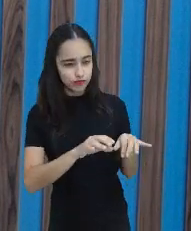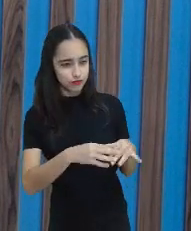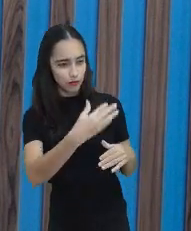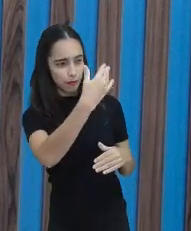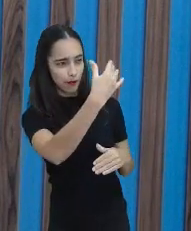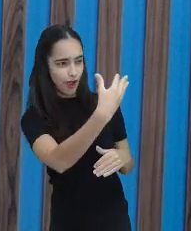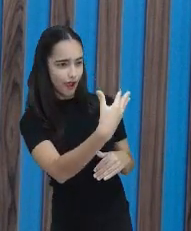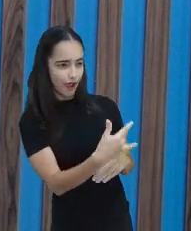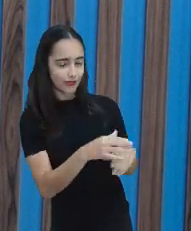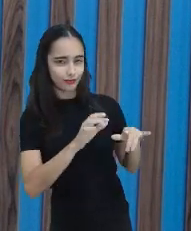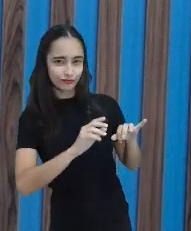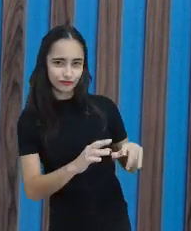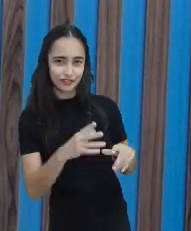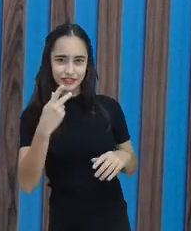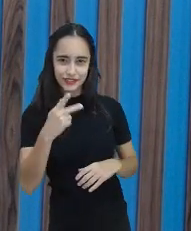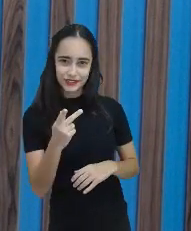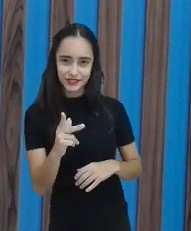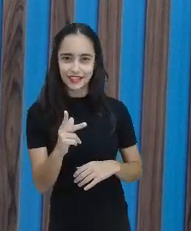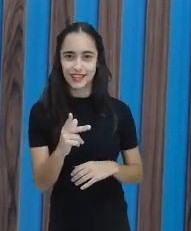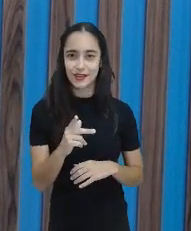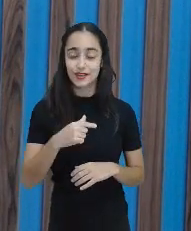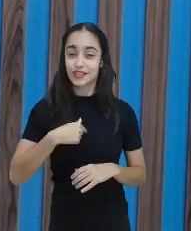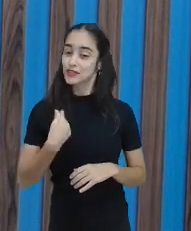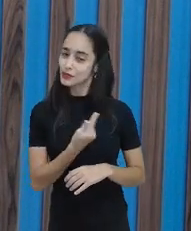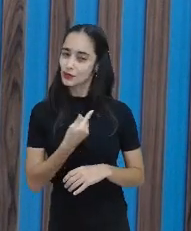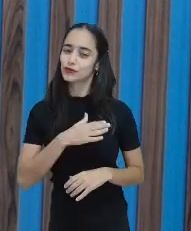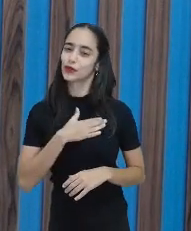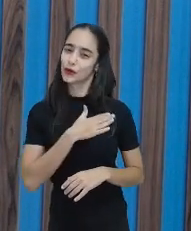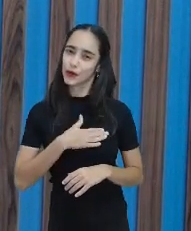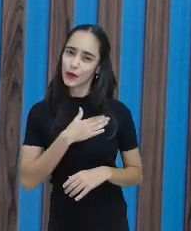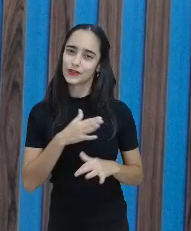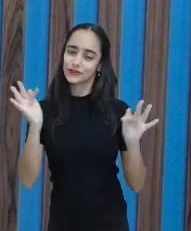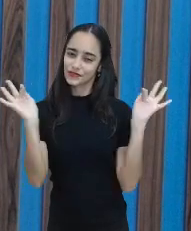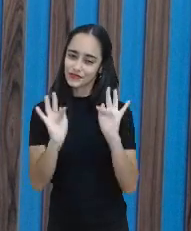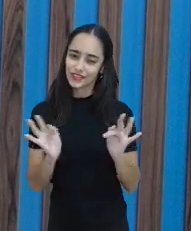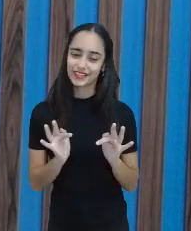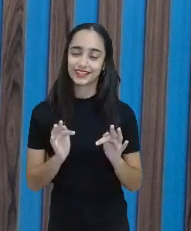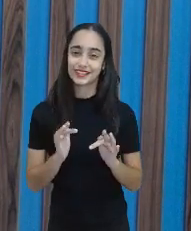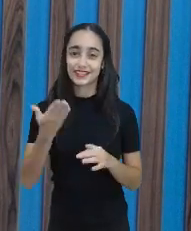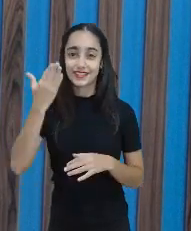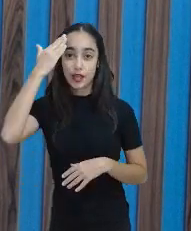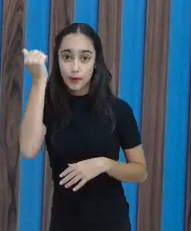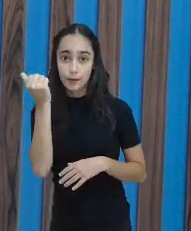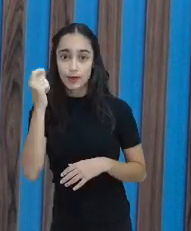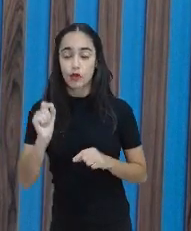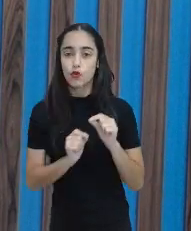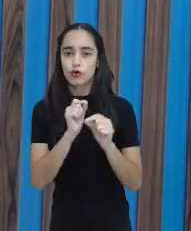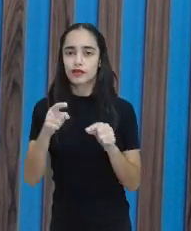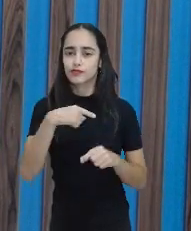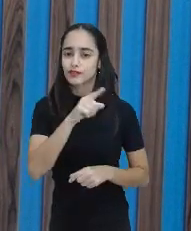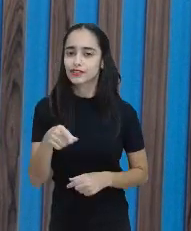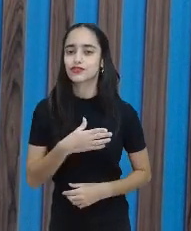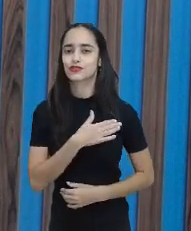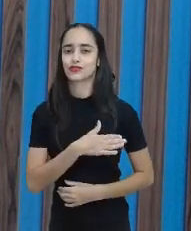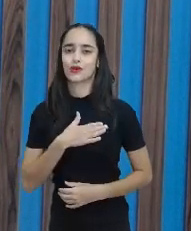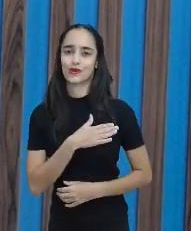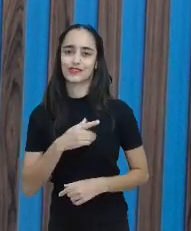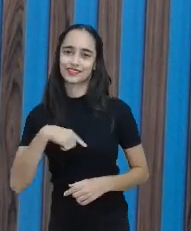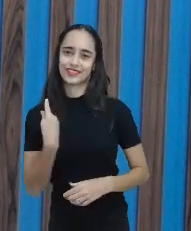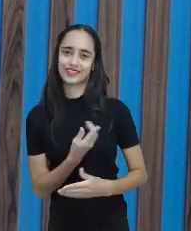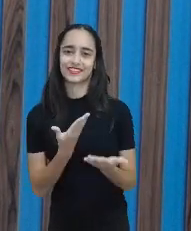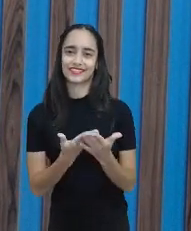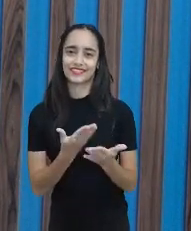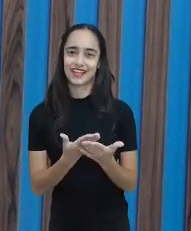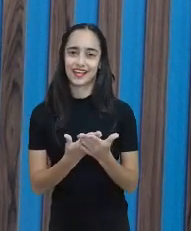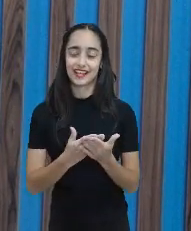de saber, né, o que é que vocês acharam aí das nossas aulas, certo? Não só vai ter essa, como uma playlist de todas as